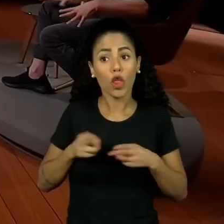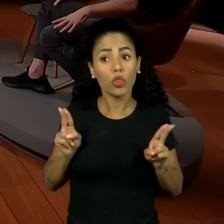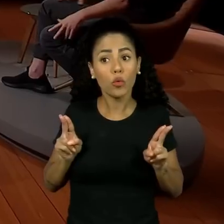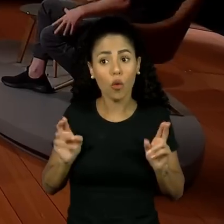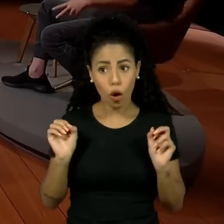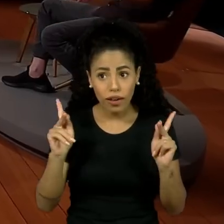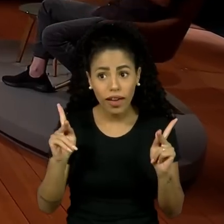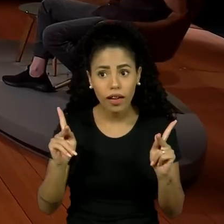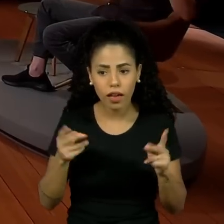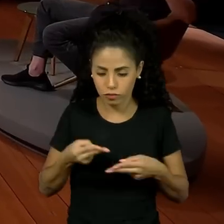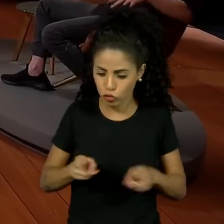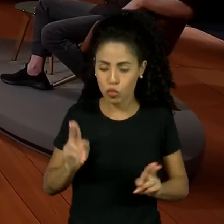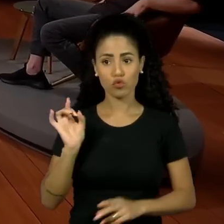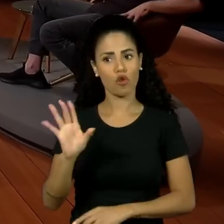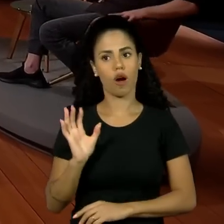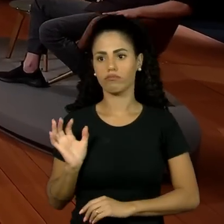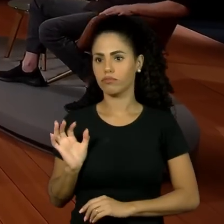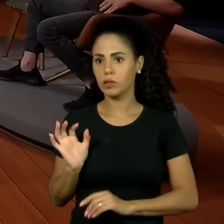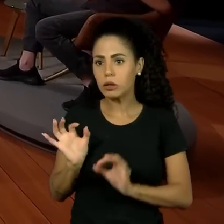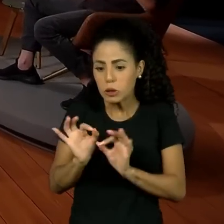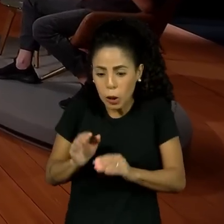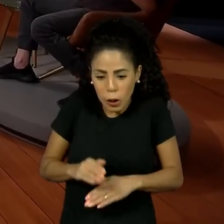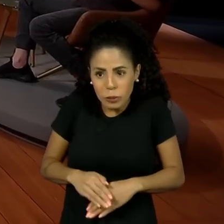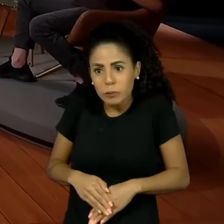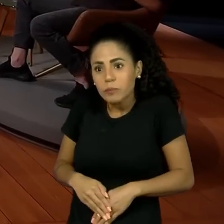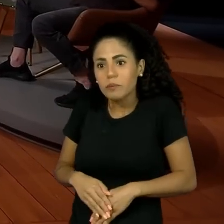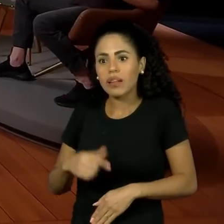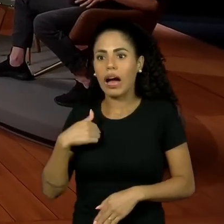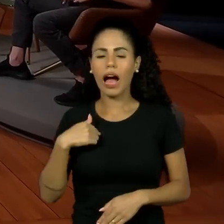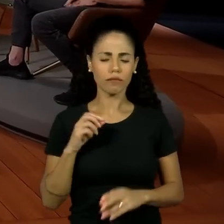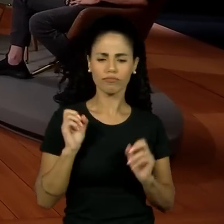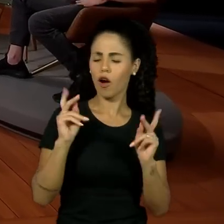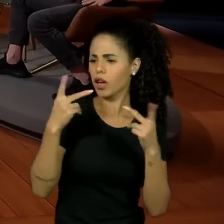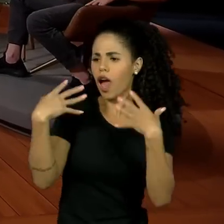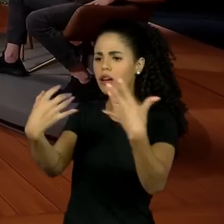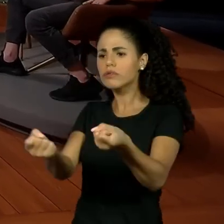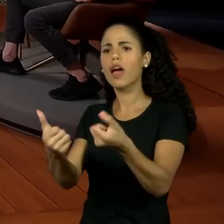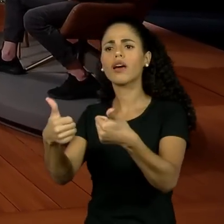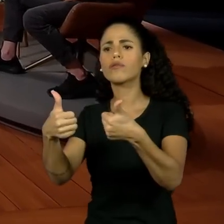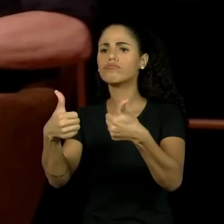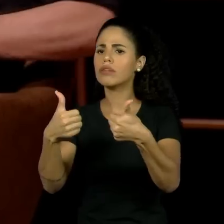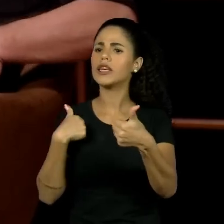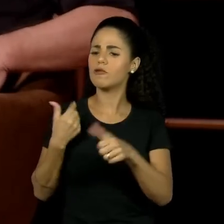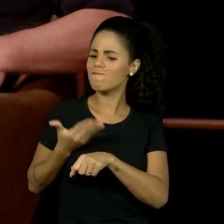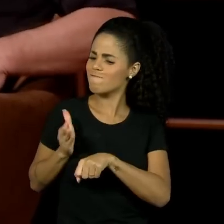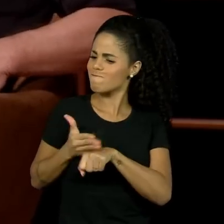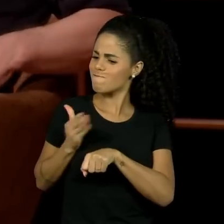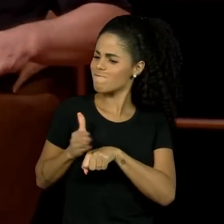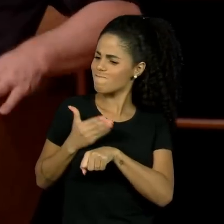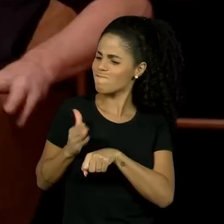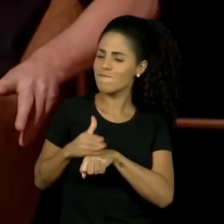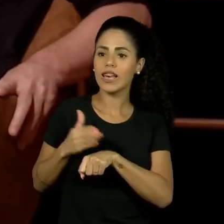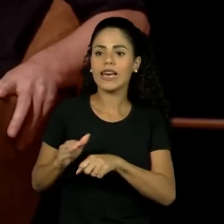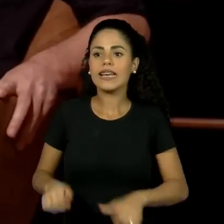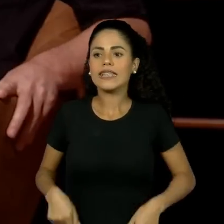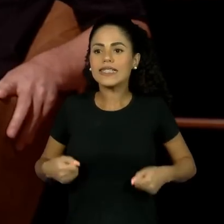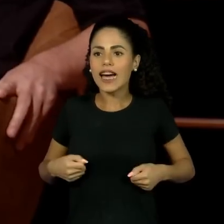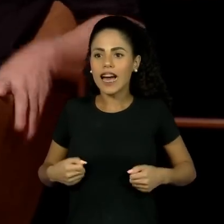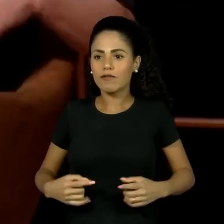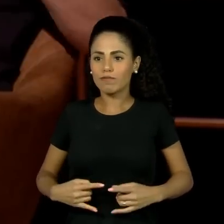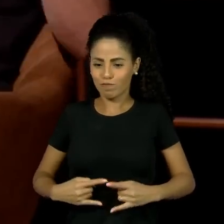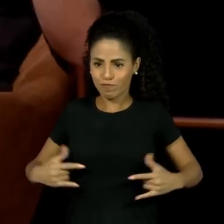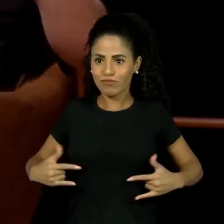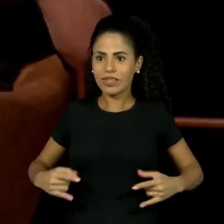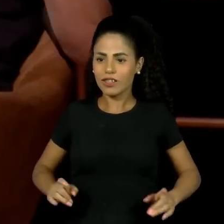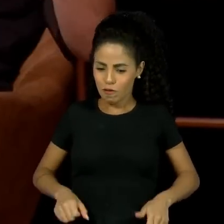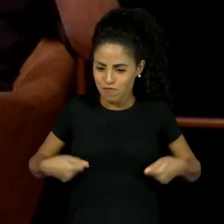uns arreios, assim, uns coros, né? E daí eu falei, tudo bem. E fiquei ensaiando, eu ensaiava de sunga.